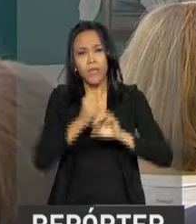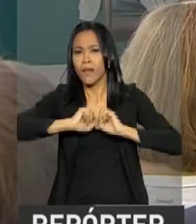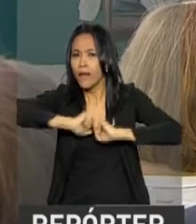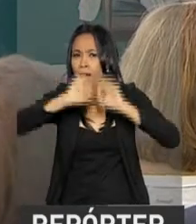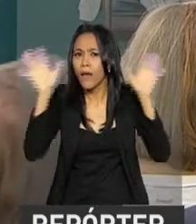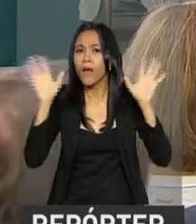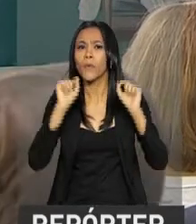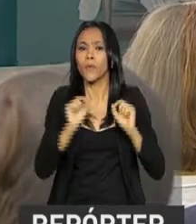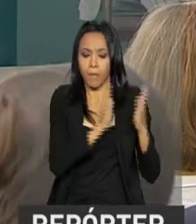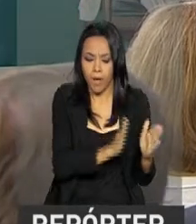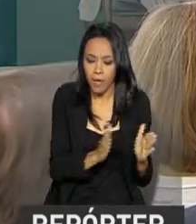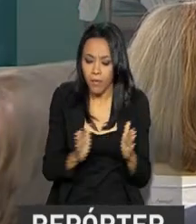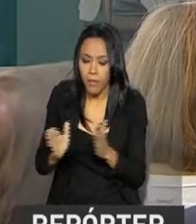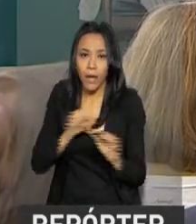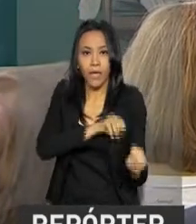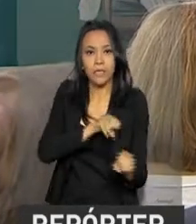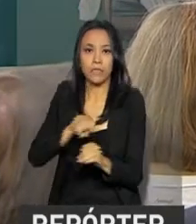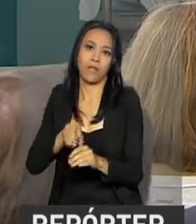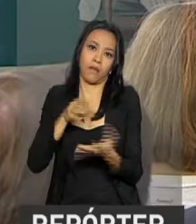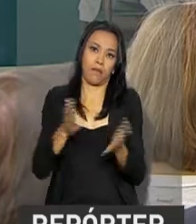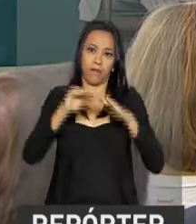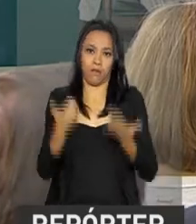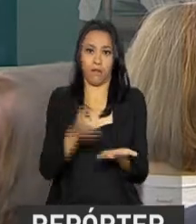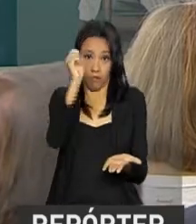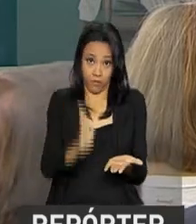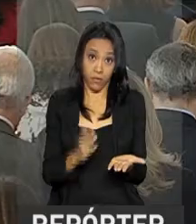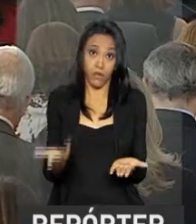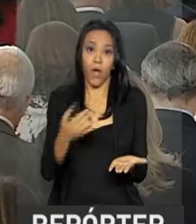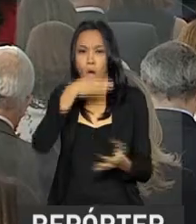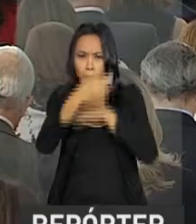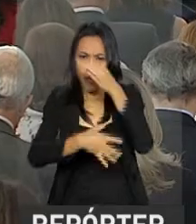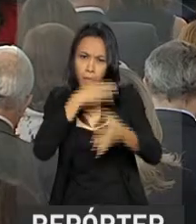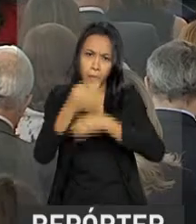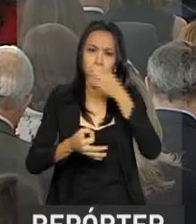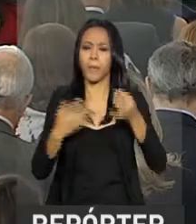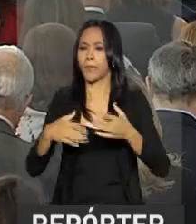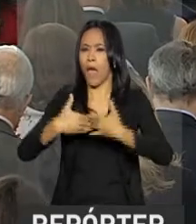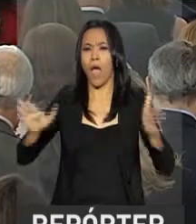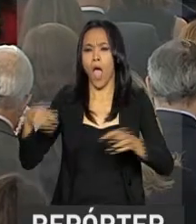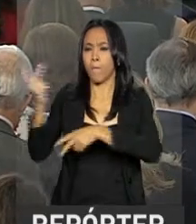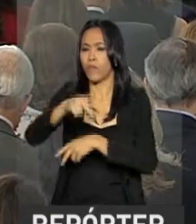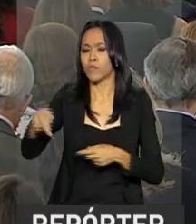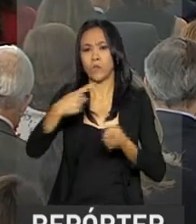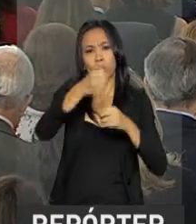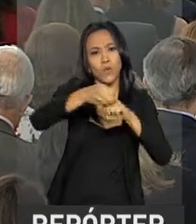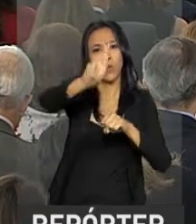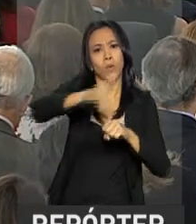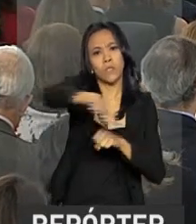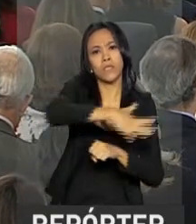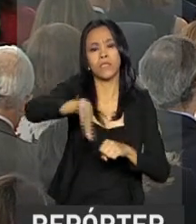etapas da educação básica no brasil as sugestões foram apresentadas e debatidas por professores e especialistas em educação